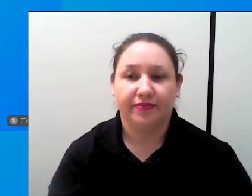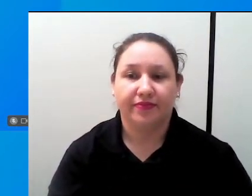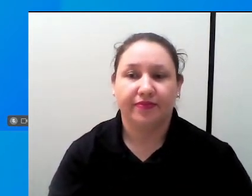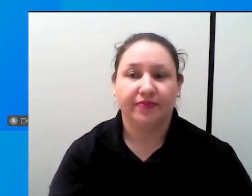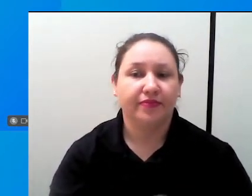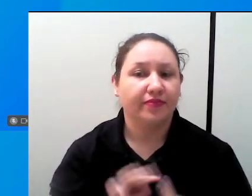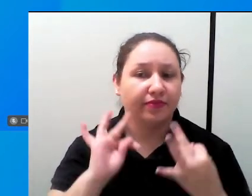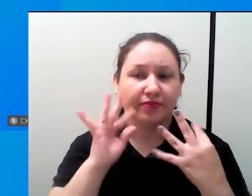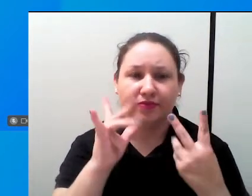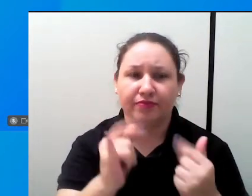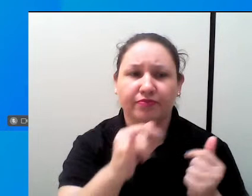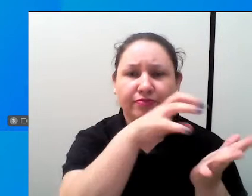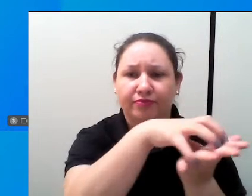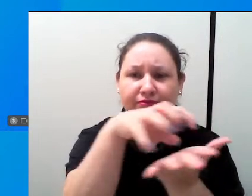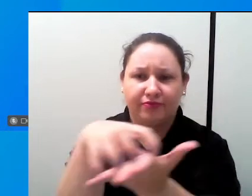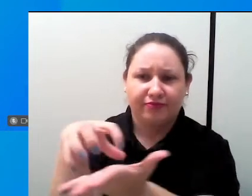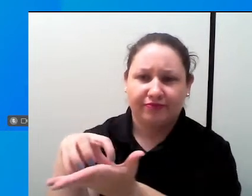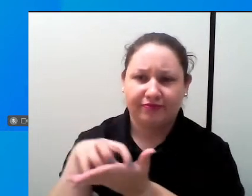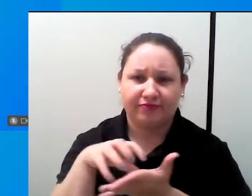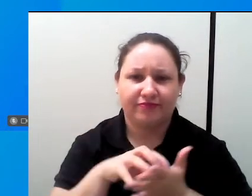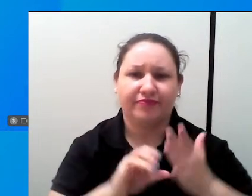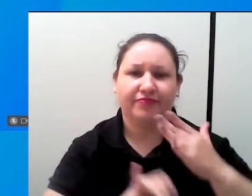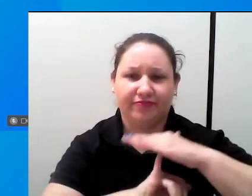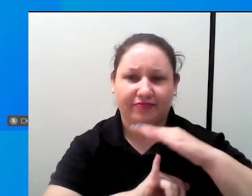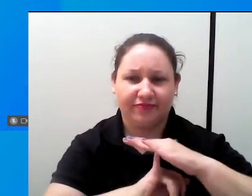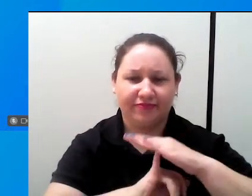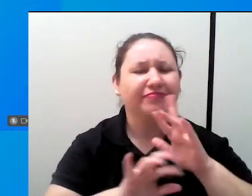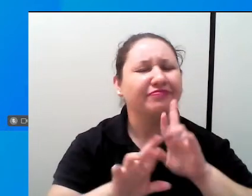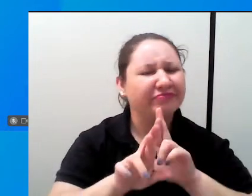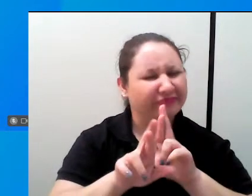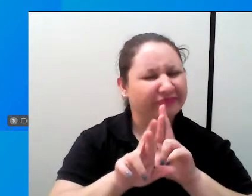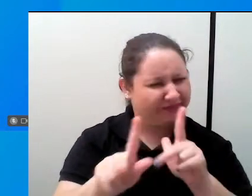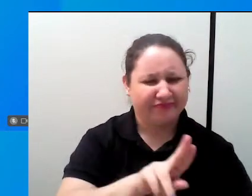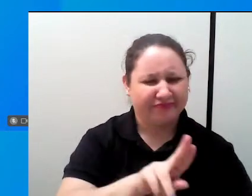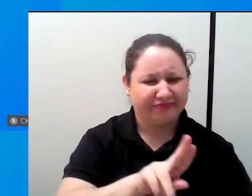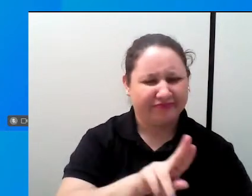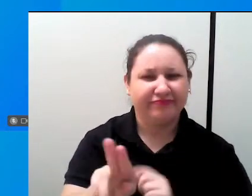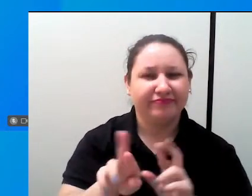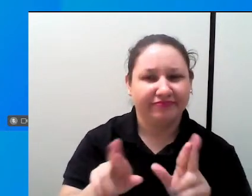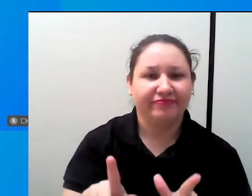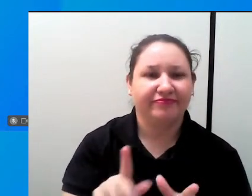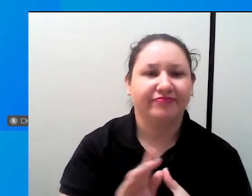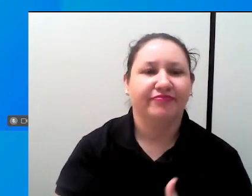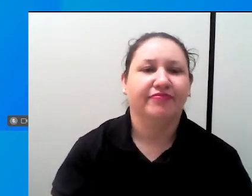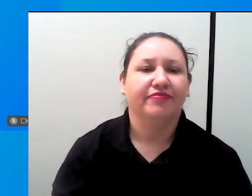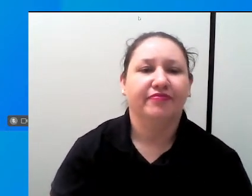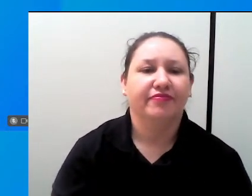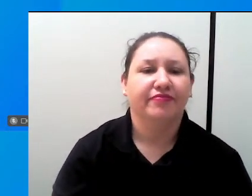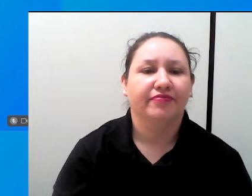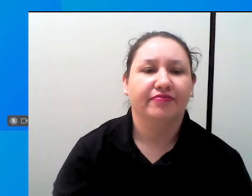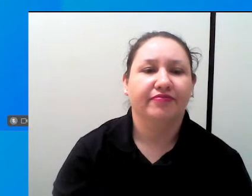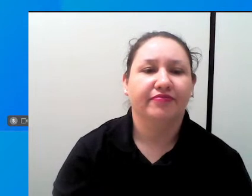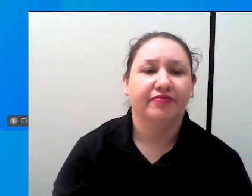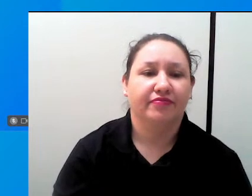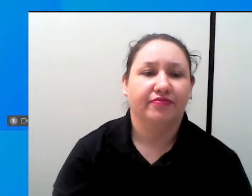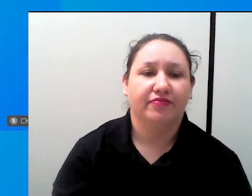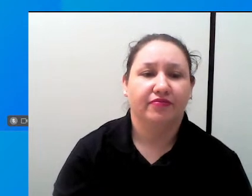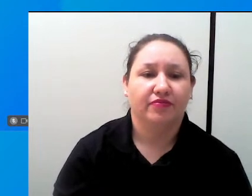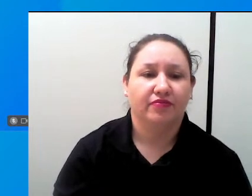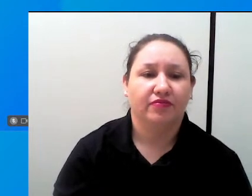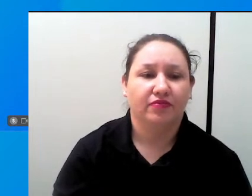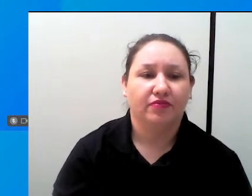campos, uns nomes bem diferentes aqui. Saudar os colegas do Instituto Federal Santa